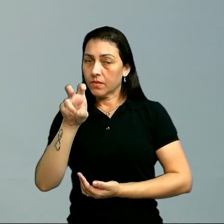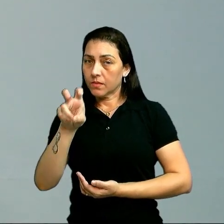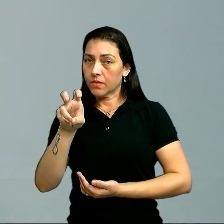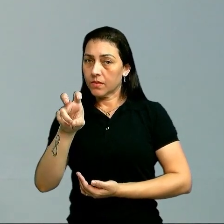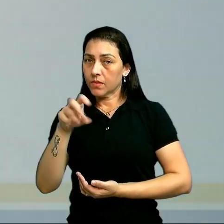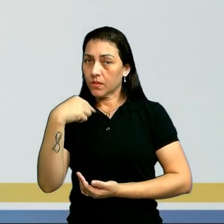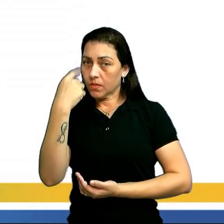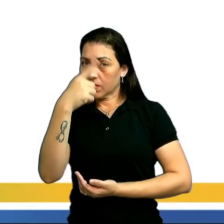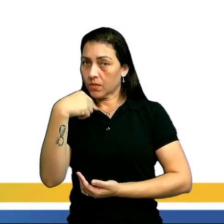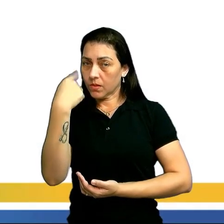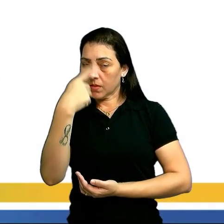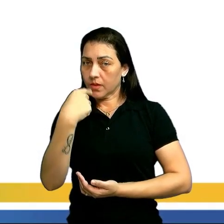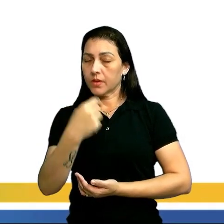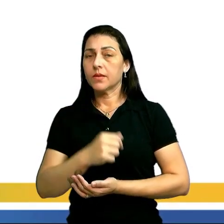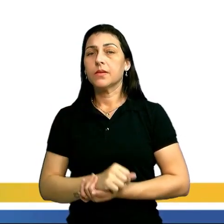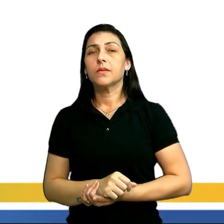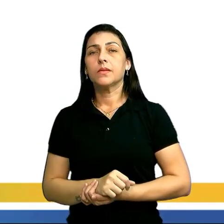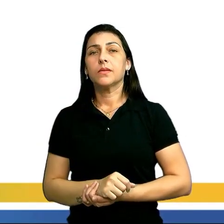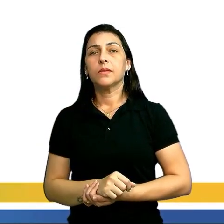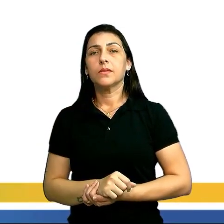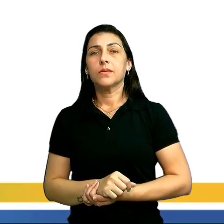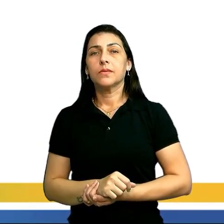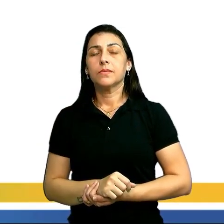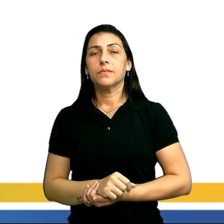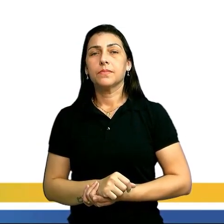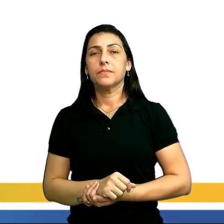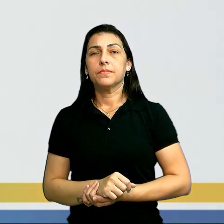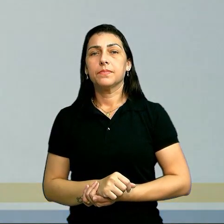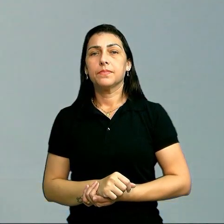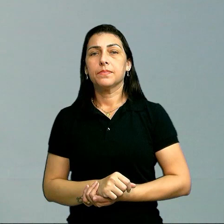27,5 horas, ali embaixo,